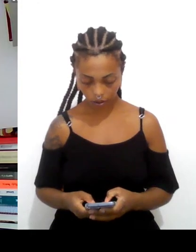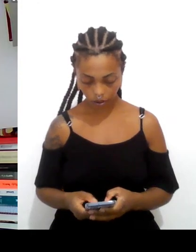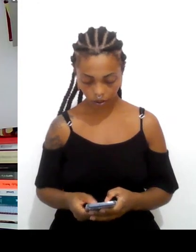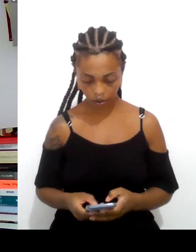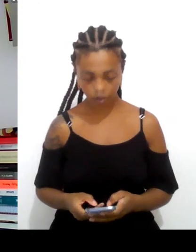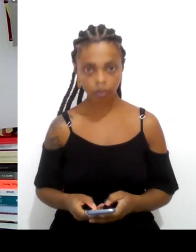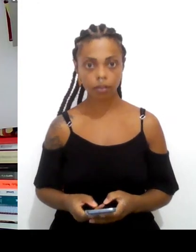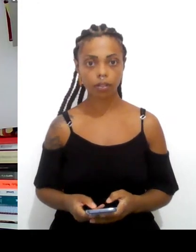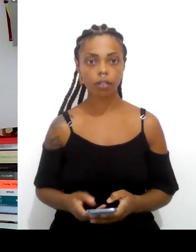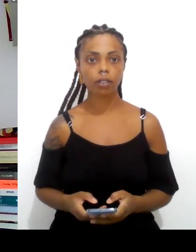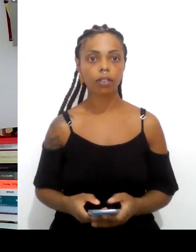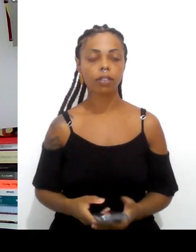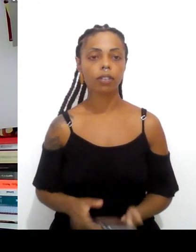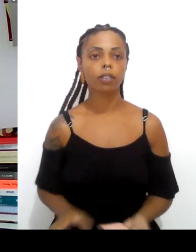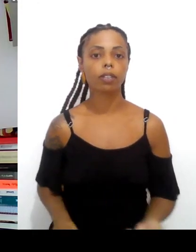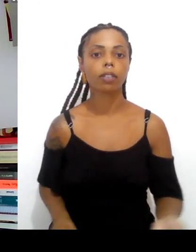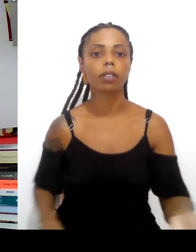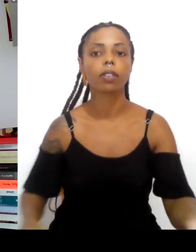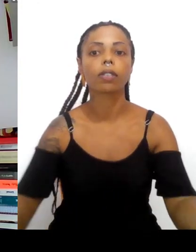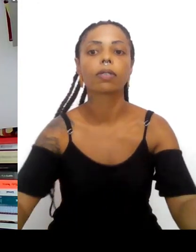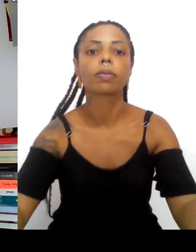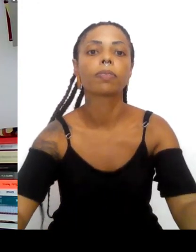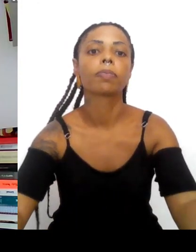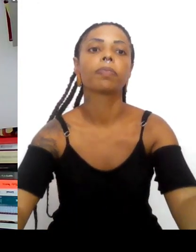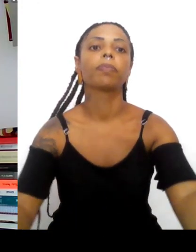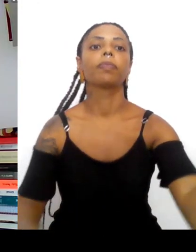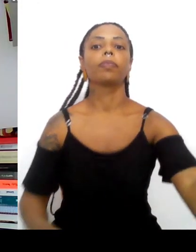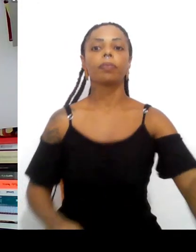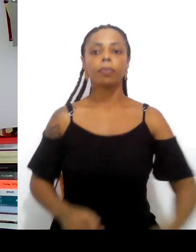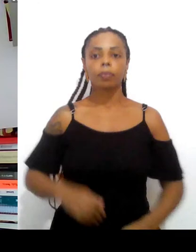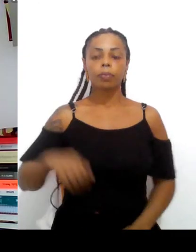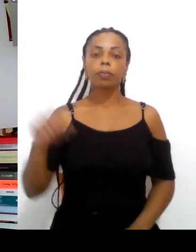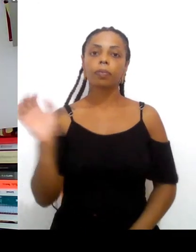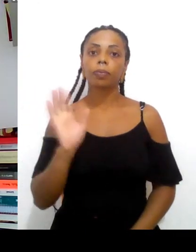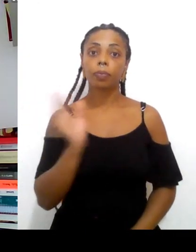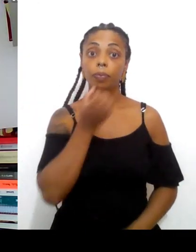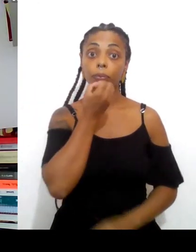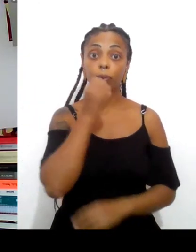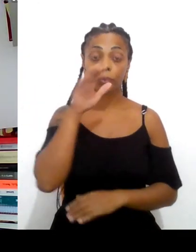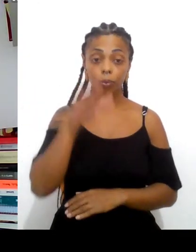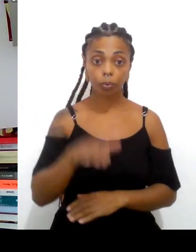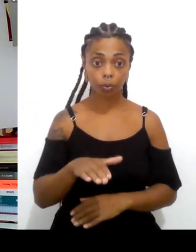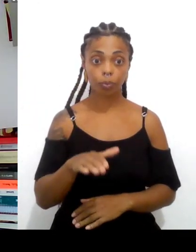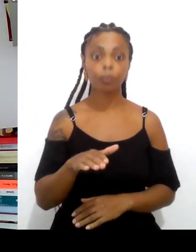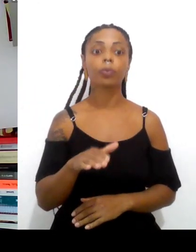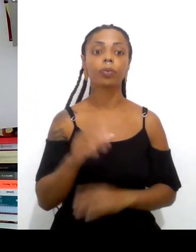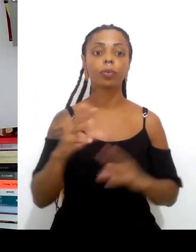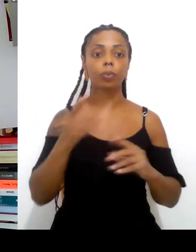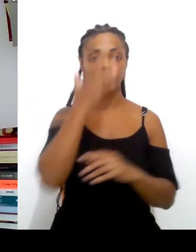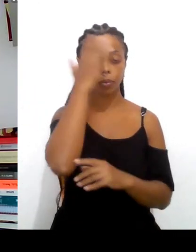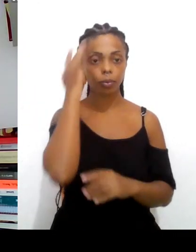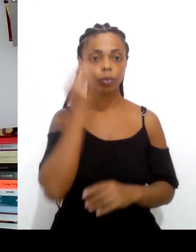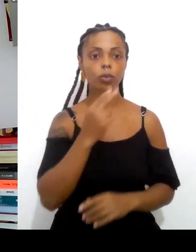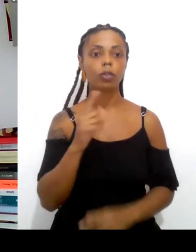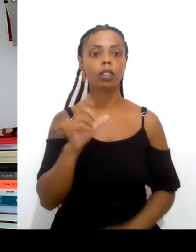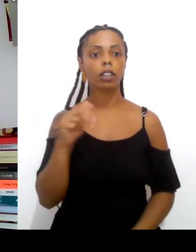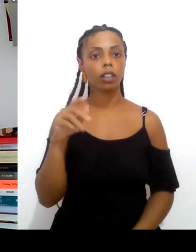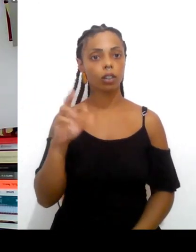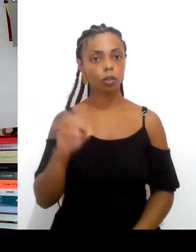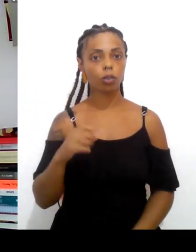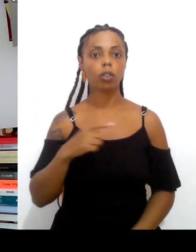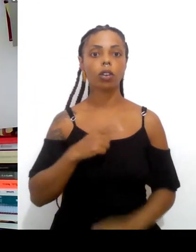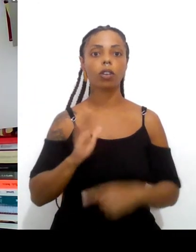bom Boa tarde a todas todos todos sou Leandro Muniz a sua assistente coletorial MASP